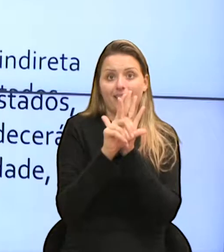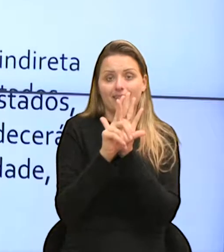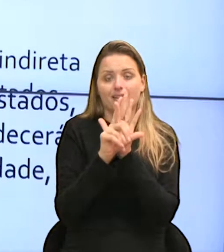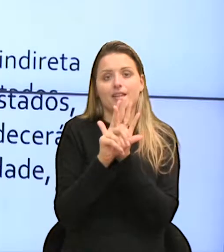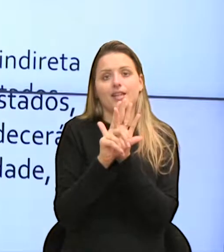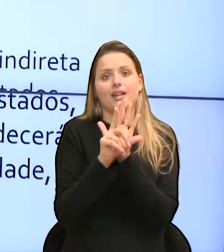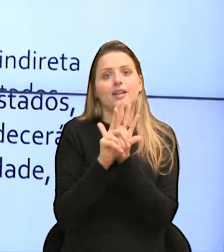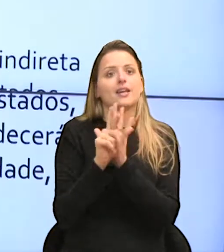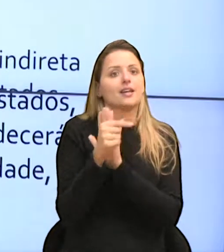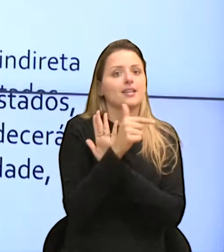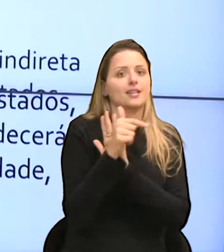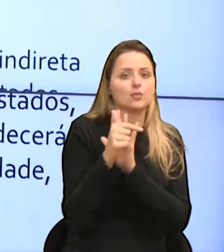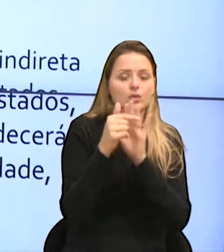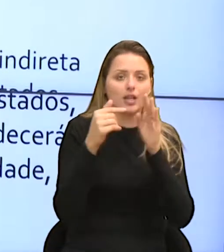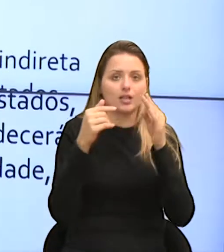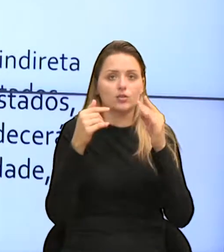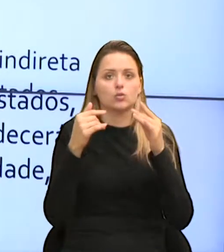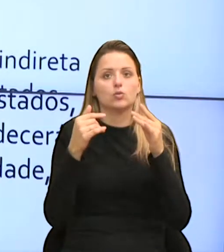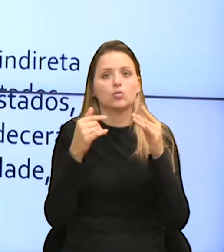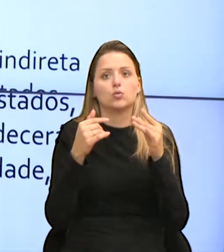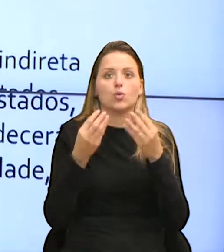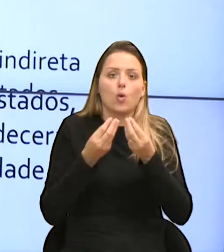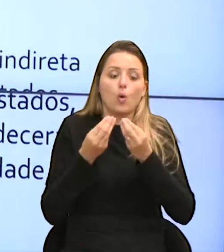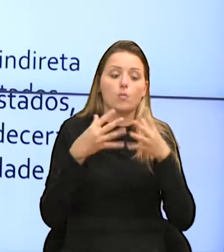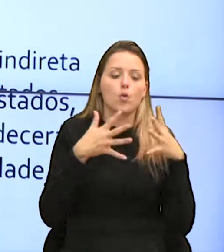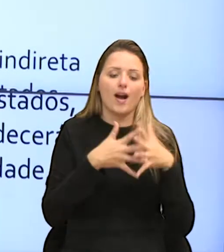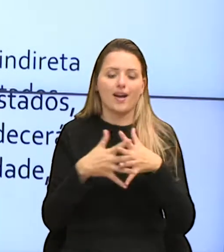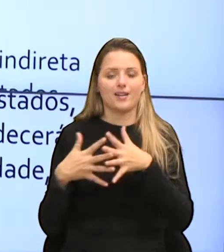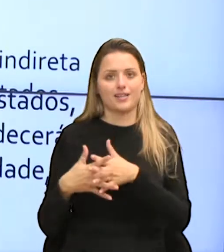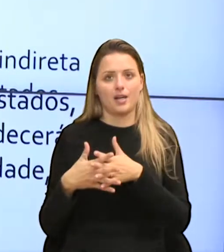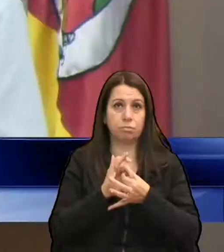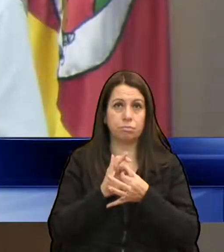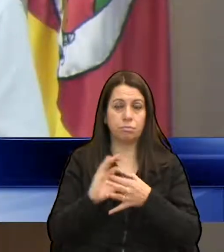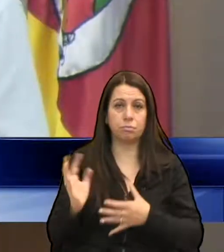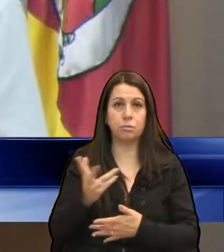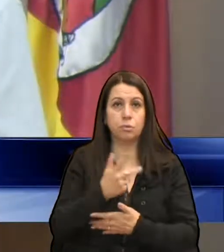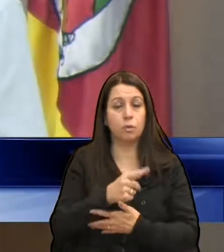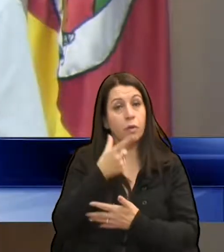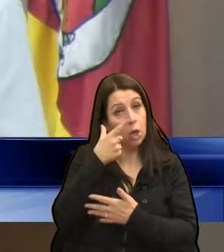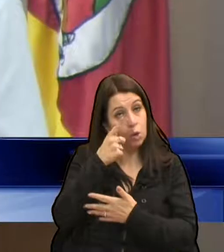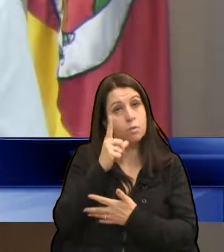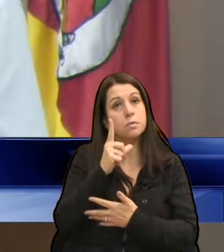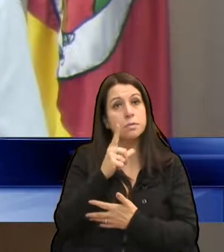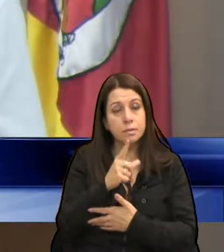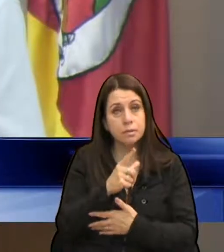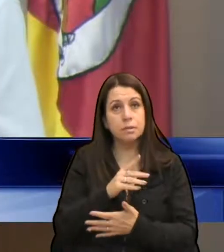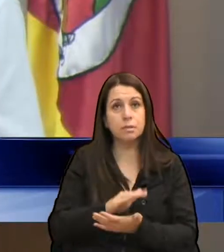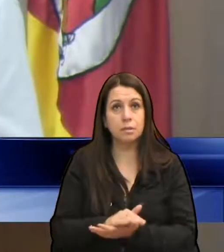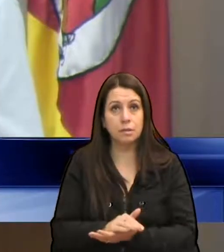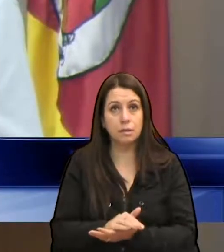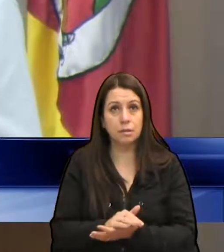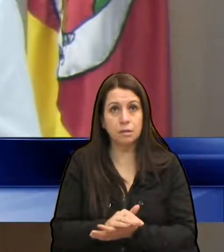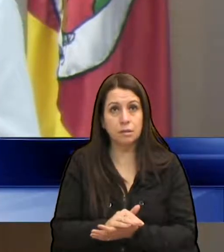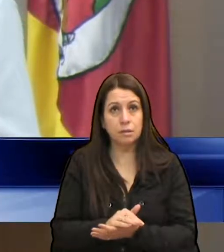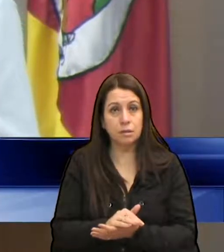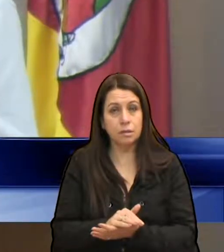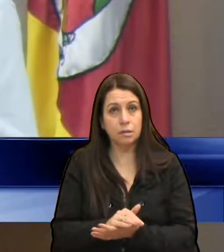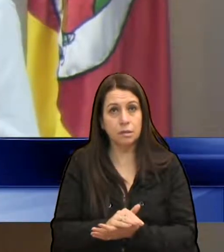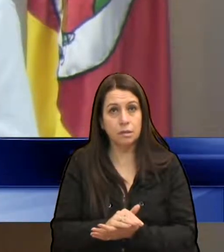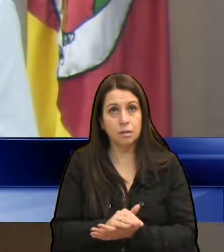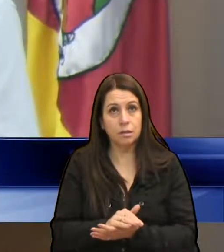moralidade publicidade e eficiência o presidente do sindicato rural de caxias